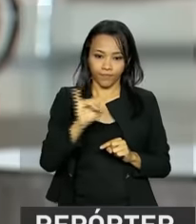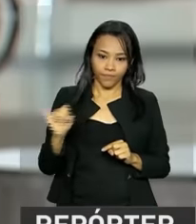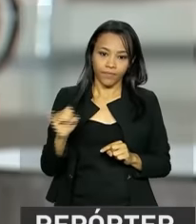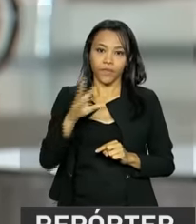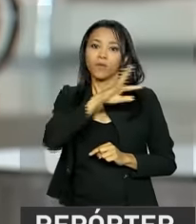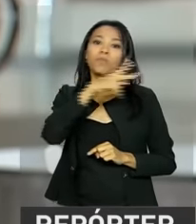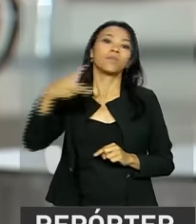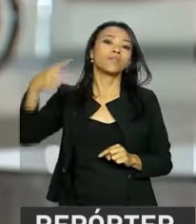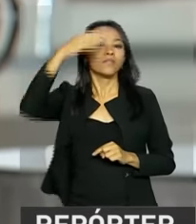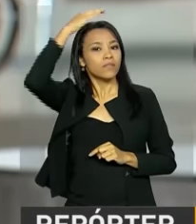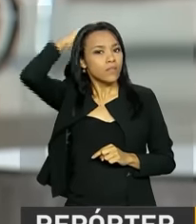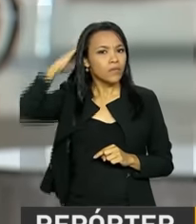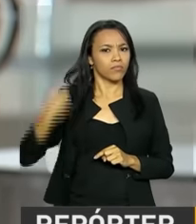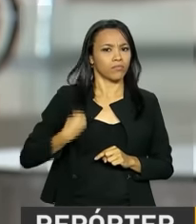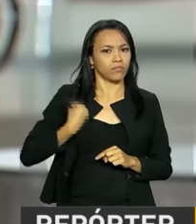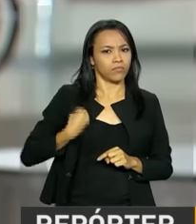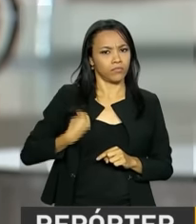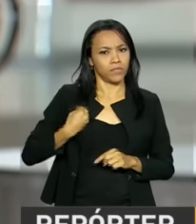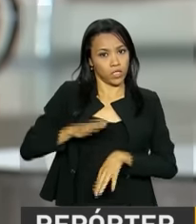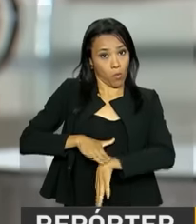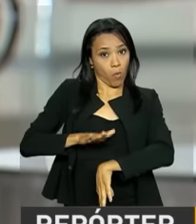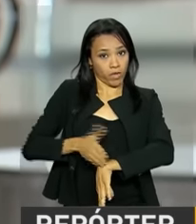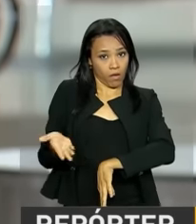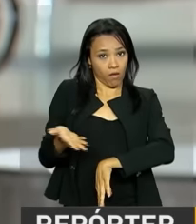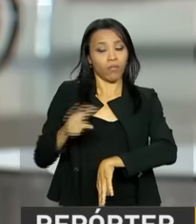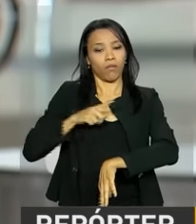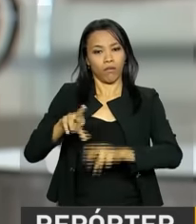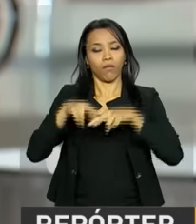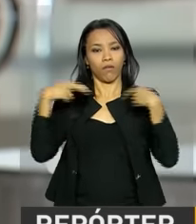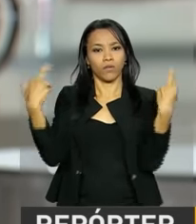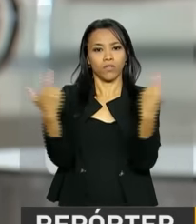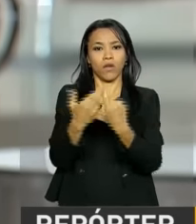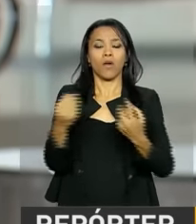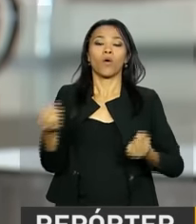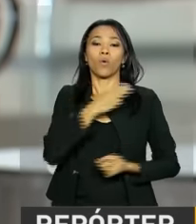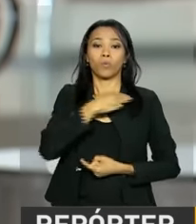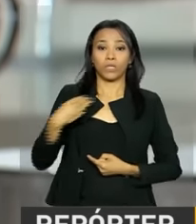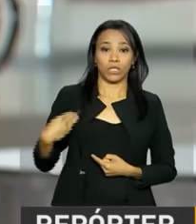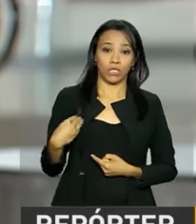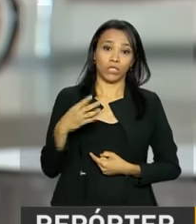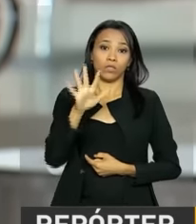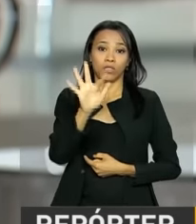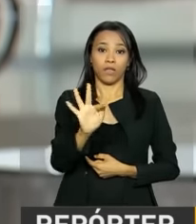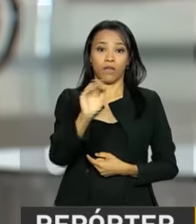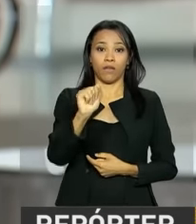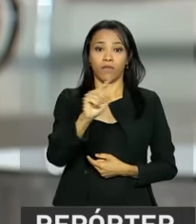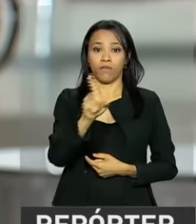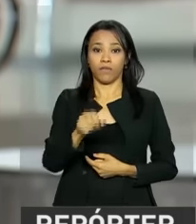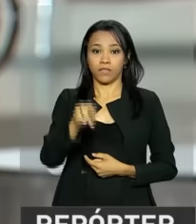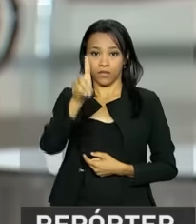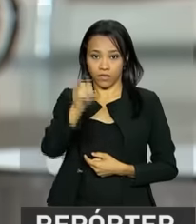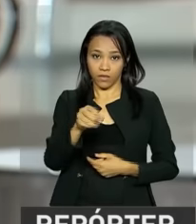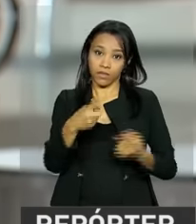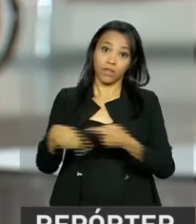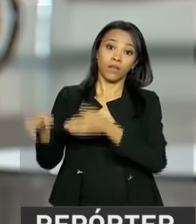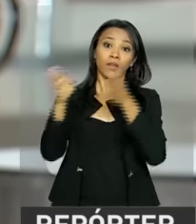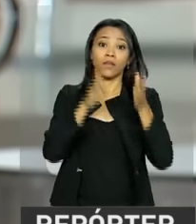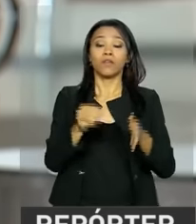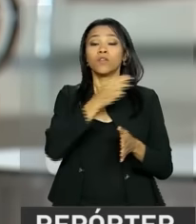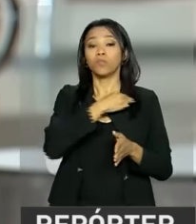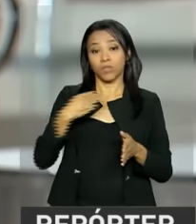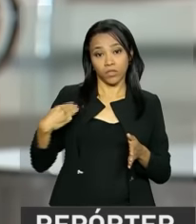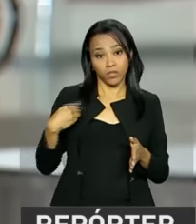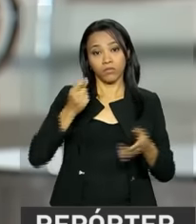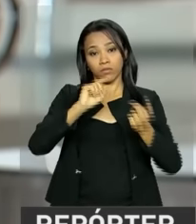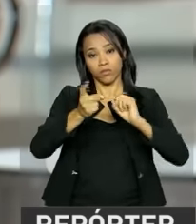Temer está reunido neste momento aqui no Palácio do Planalto com o ministro da Fazenda Henrique merelles e o ministro interino do planejamento desenvolvimento e